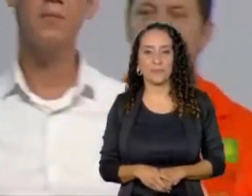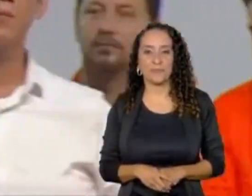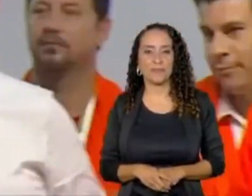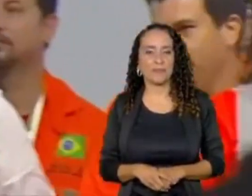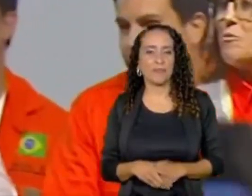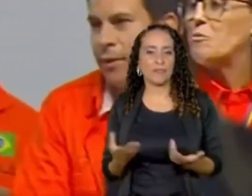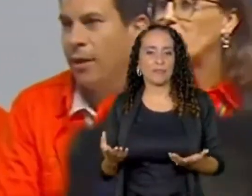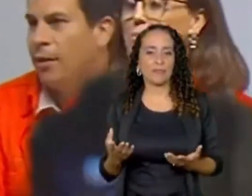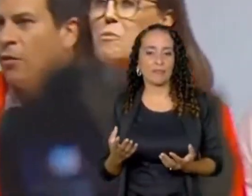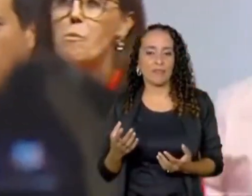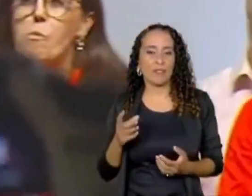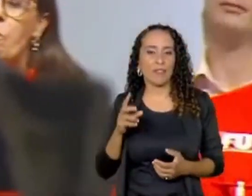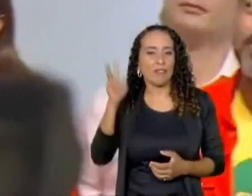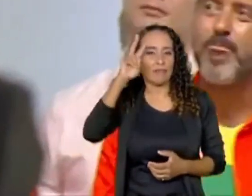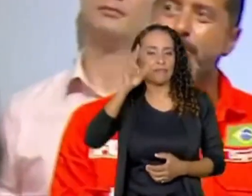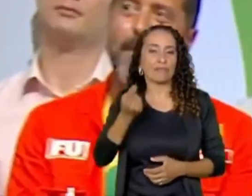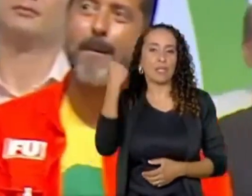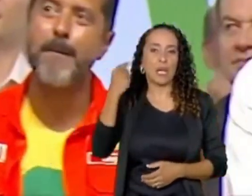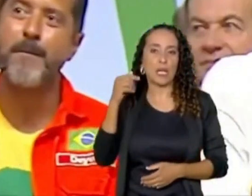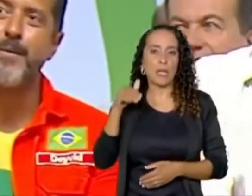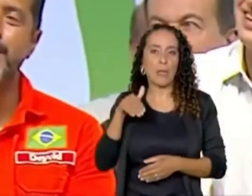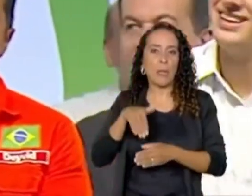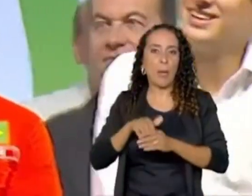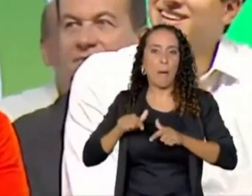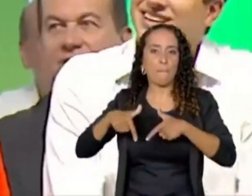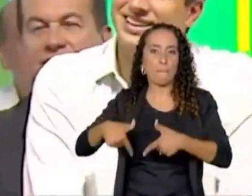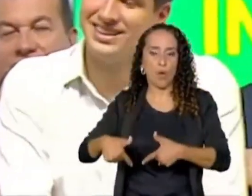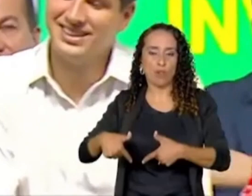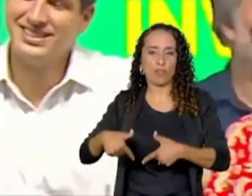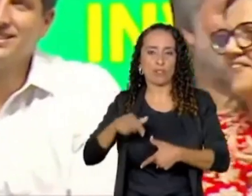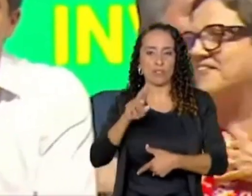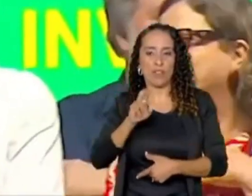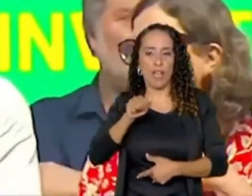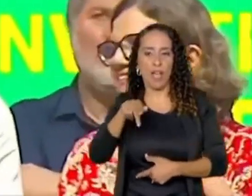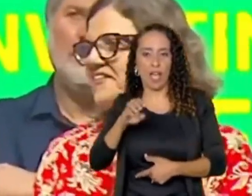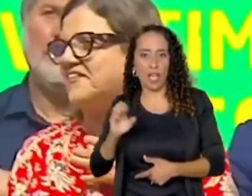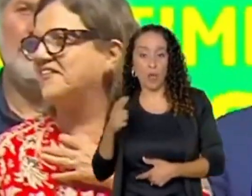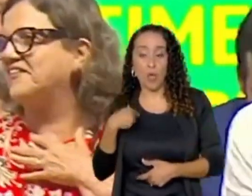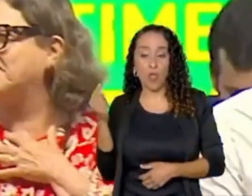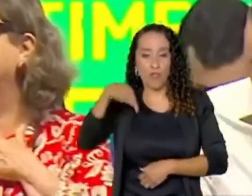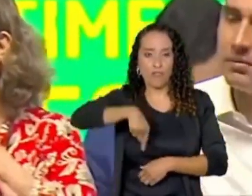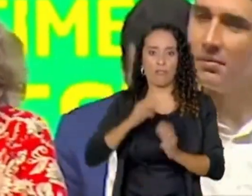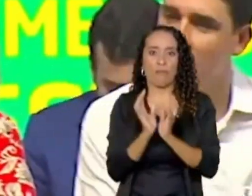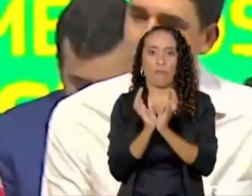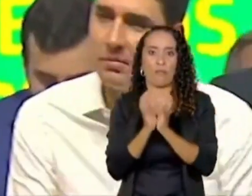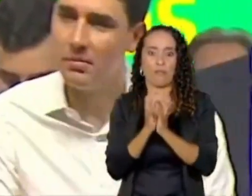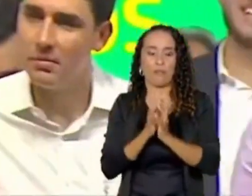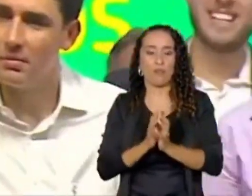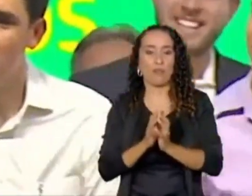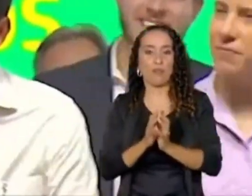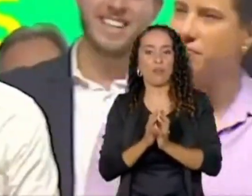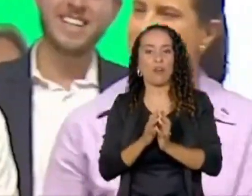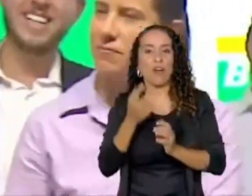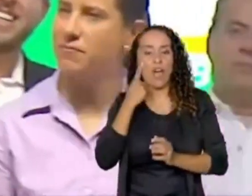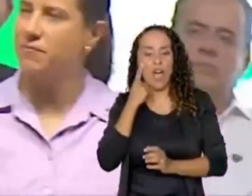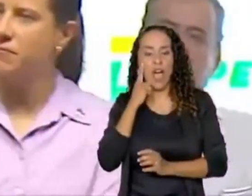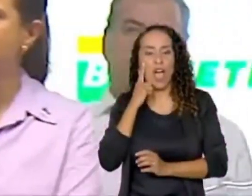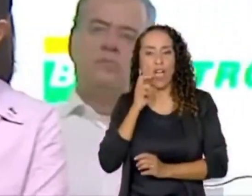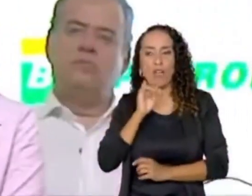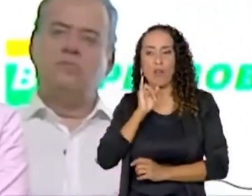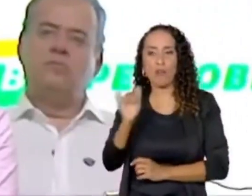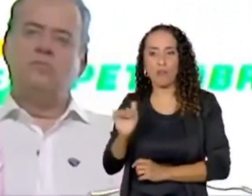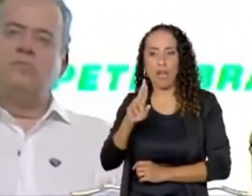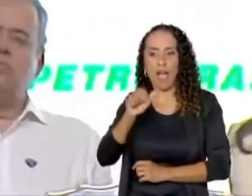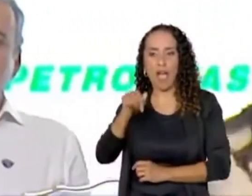Logo na posse da Raquel, eu vim a Pernambuco e eu falei para Raquel, não